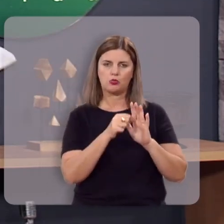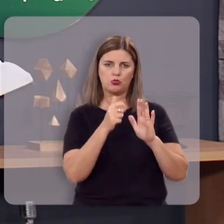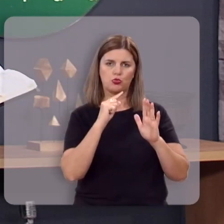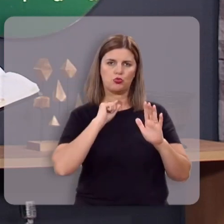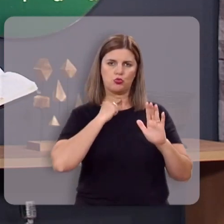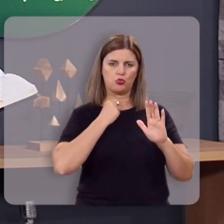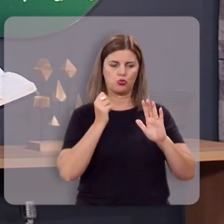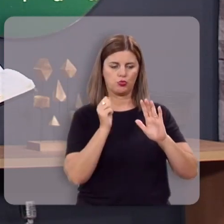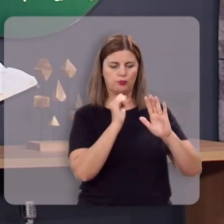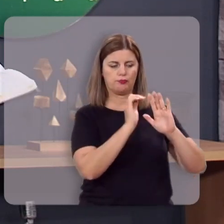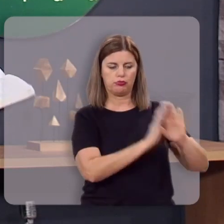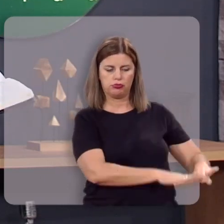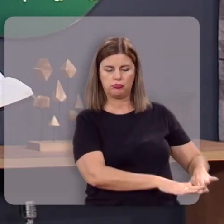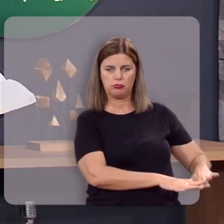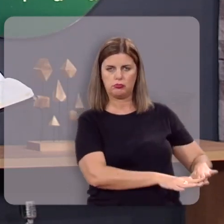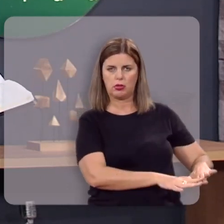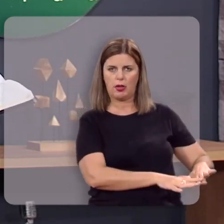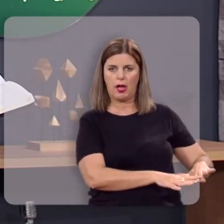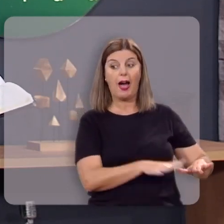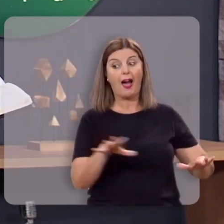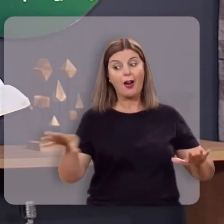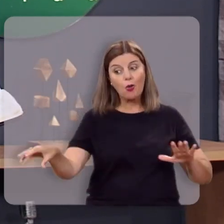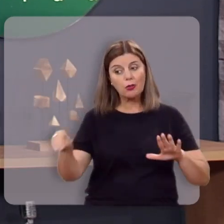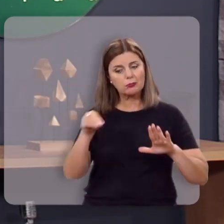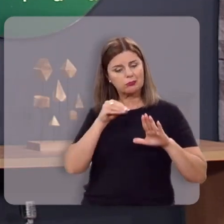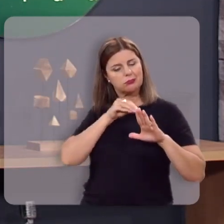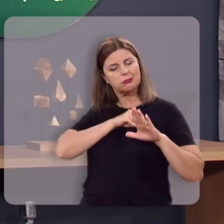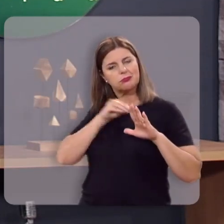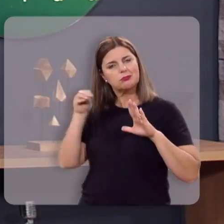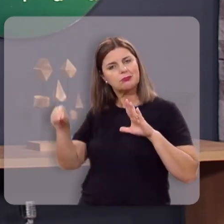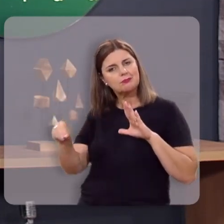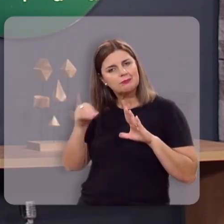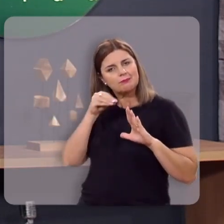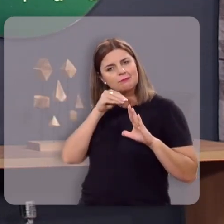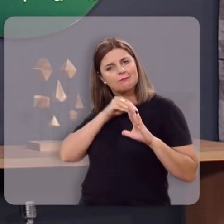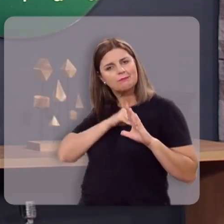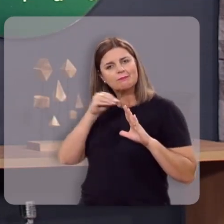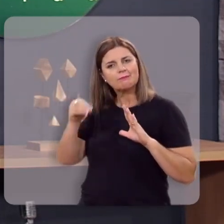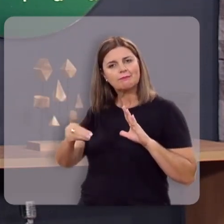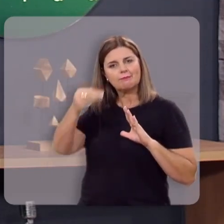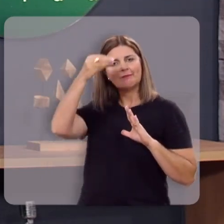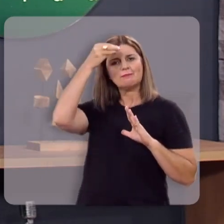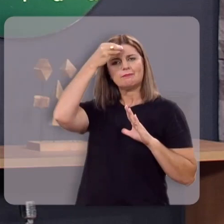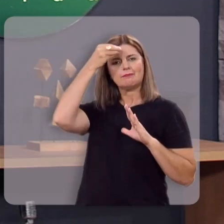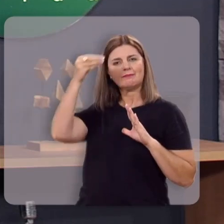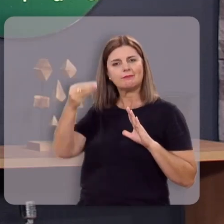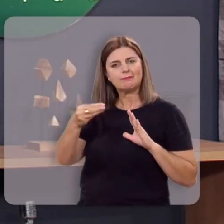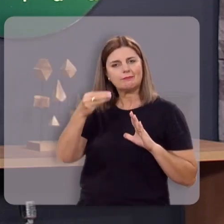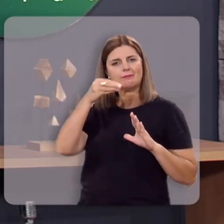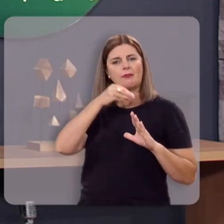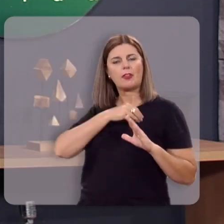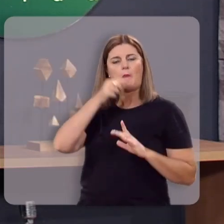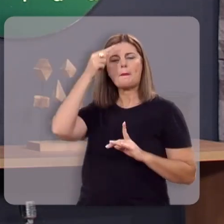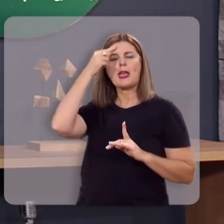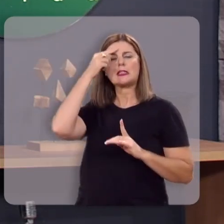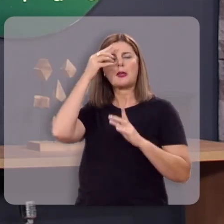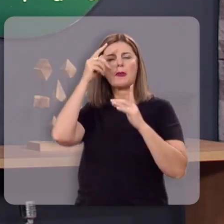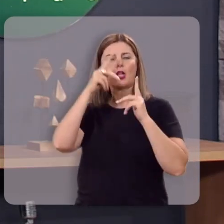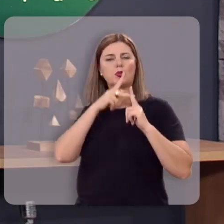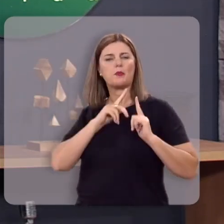bota no cesto, para lavar. E agora você vai botar a roupa limpa. Você vai vestir